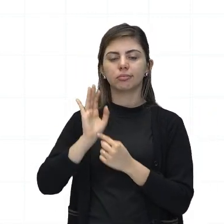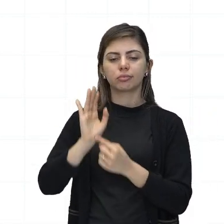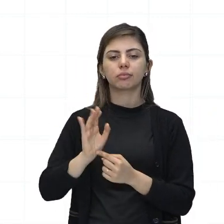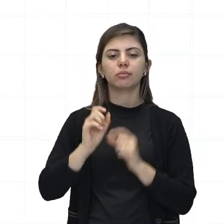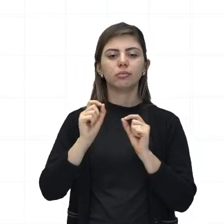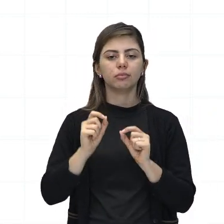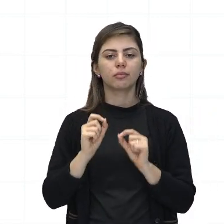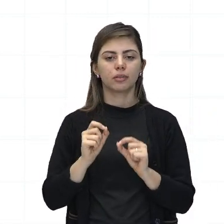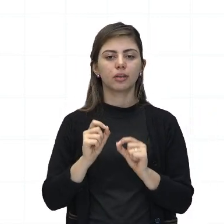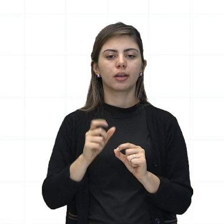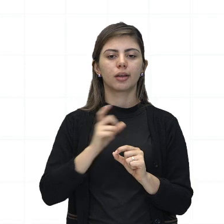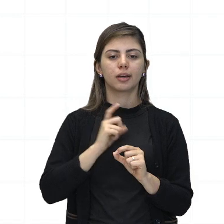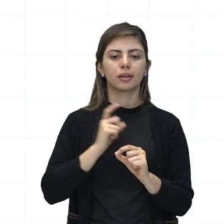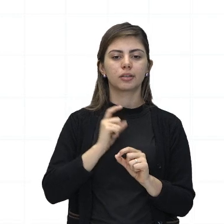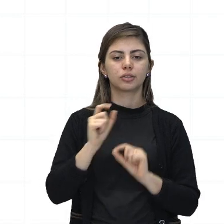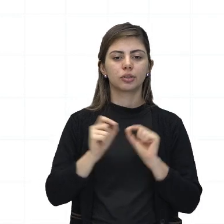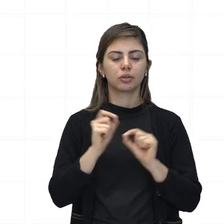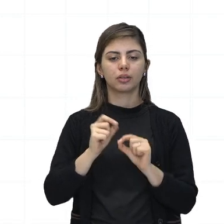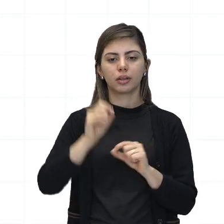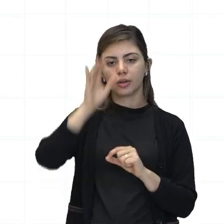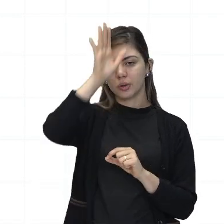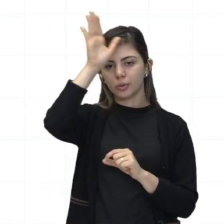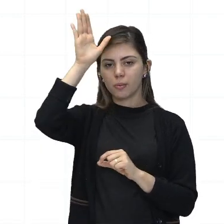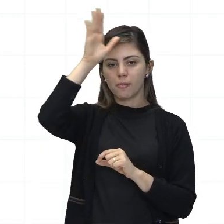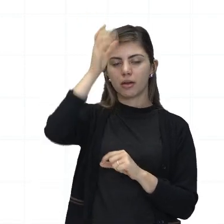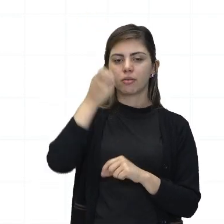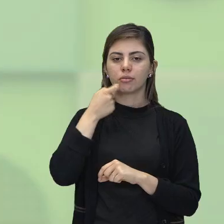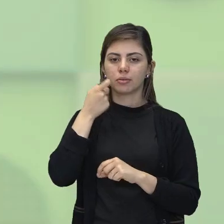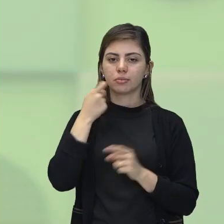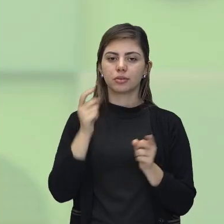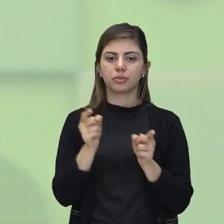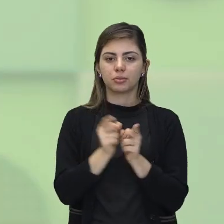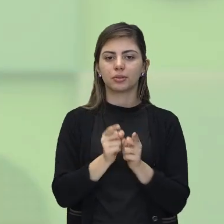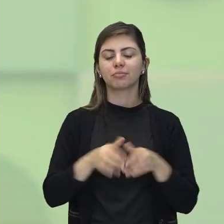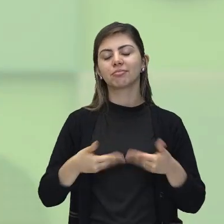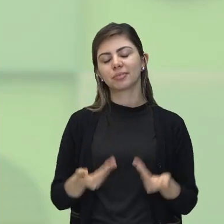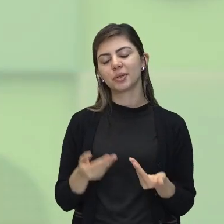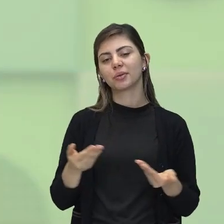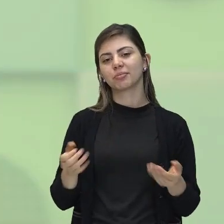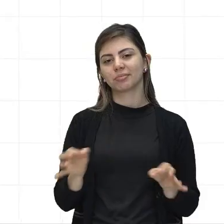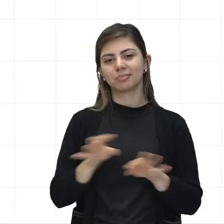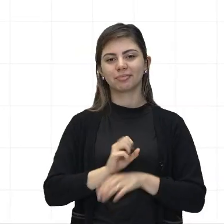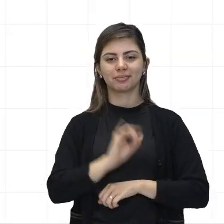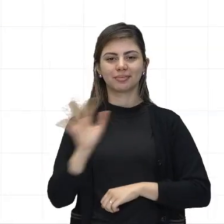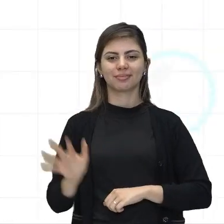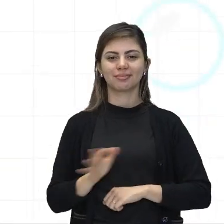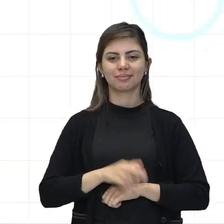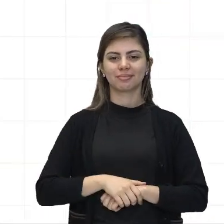rêmoras e os tubarões, certo? Essa foi a nossa aula.